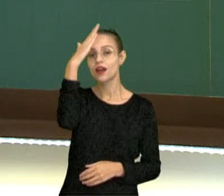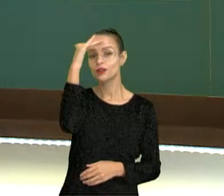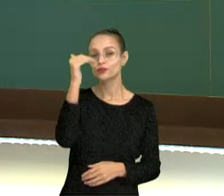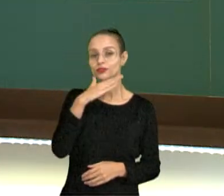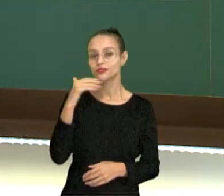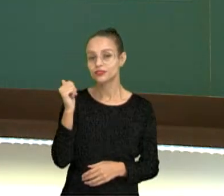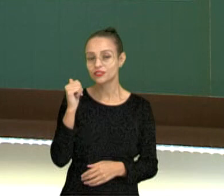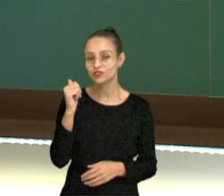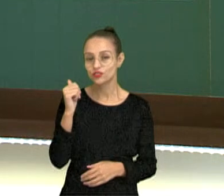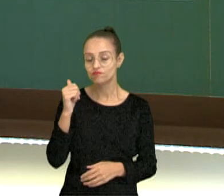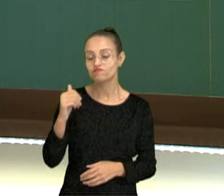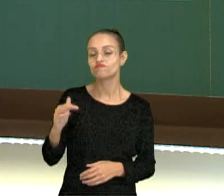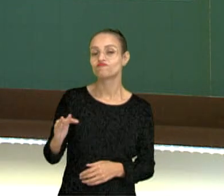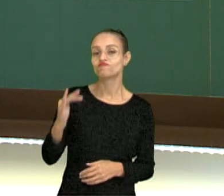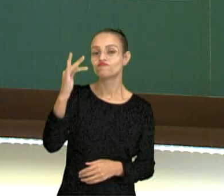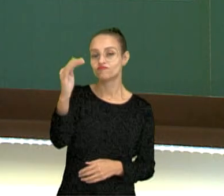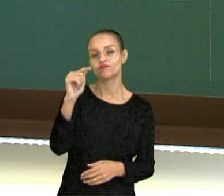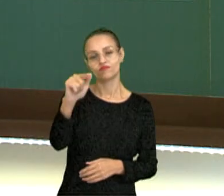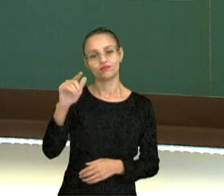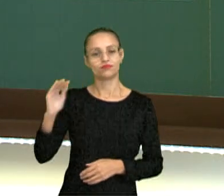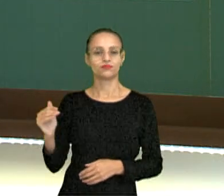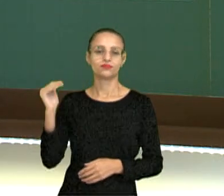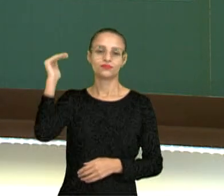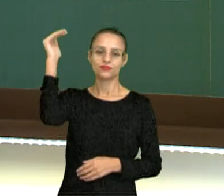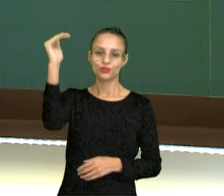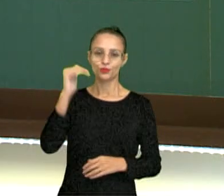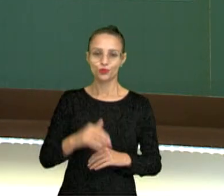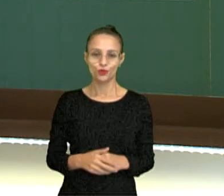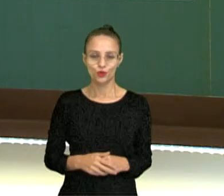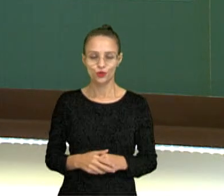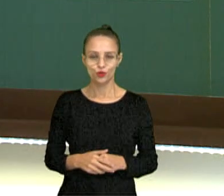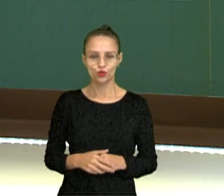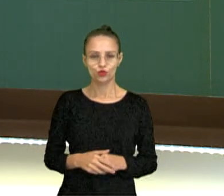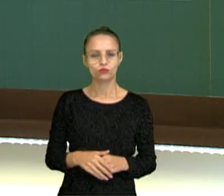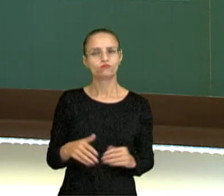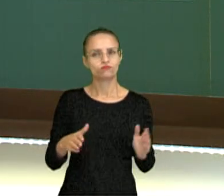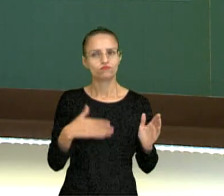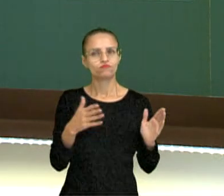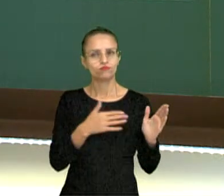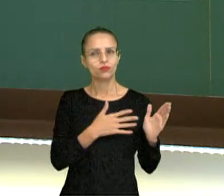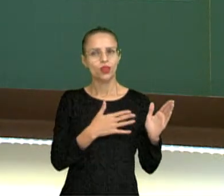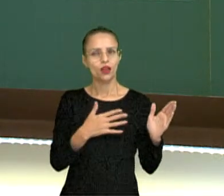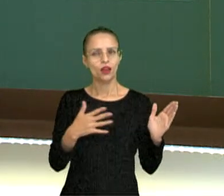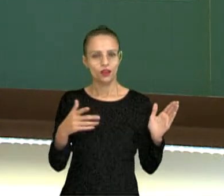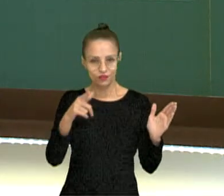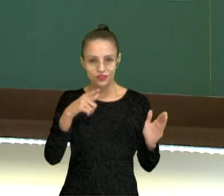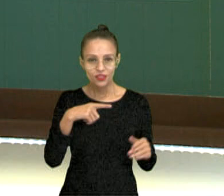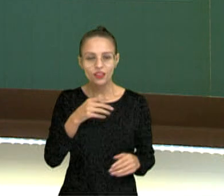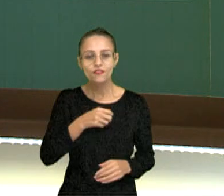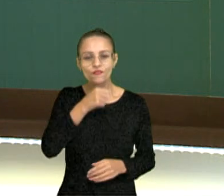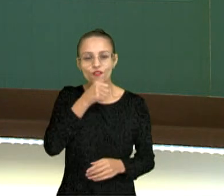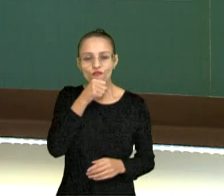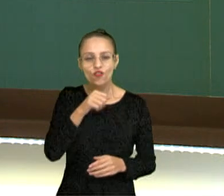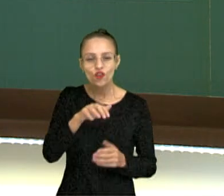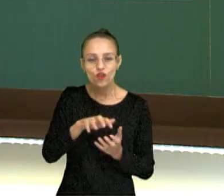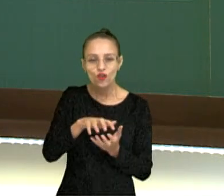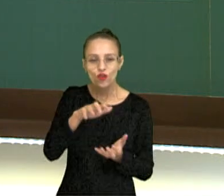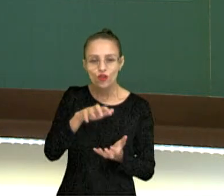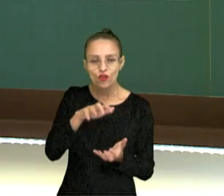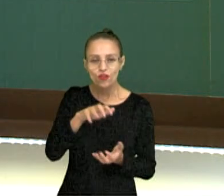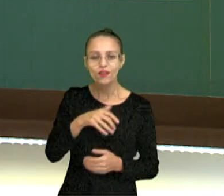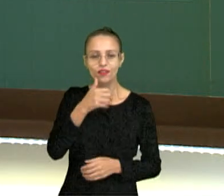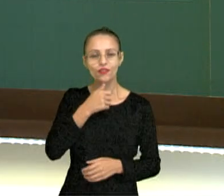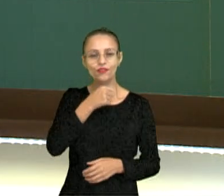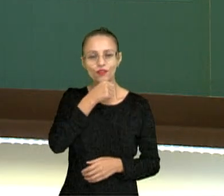adolescente. Logo, você vai ser adulto. O tempo não vai continuar passando? Você não tem avós, um vô ou uma